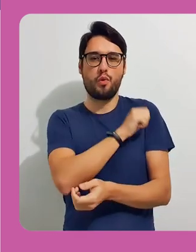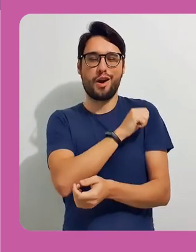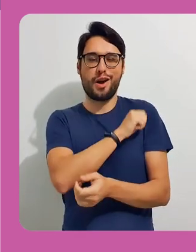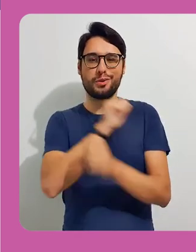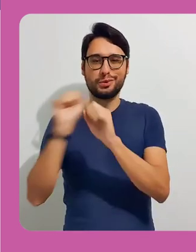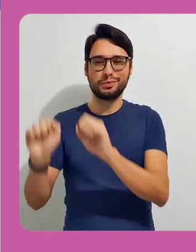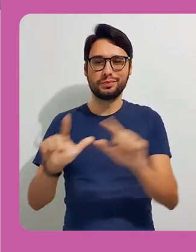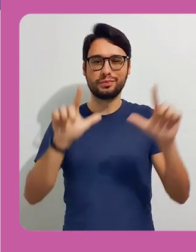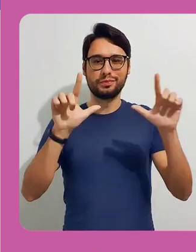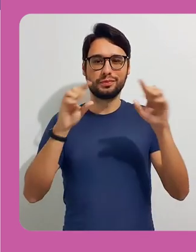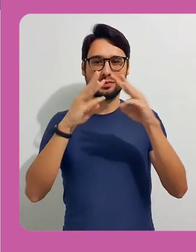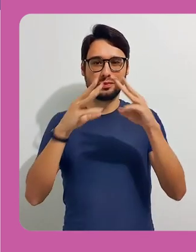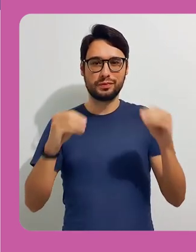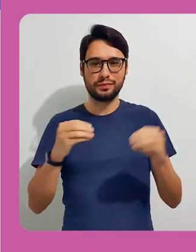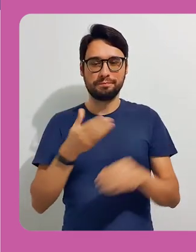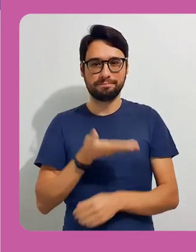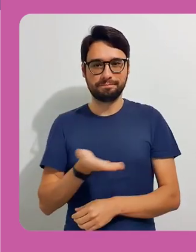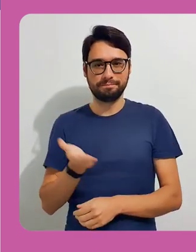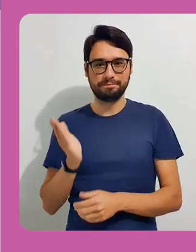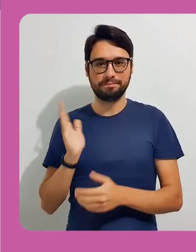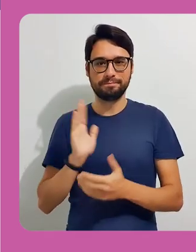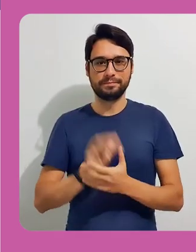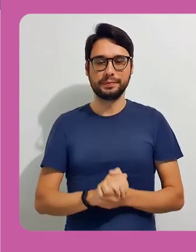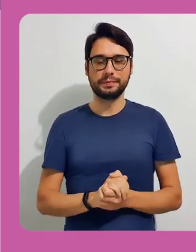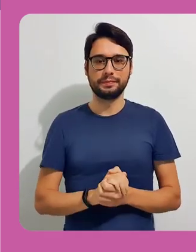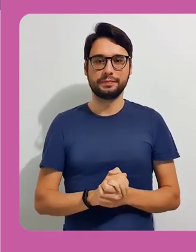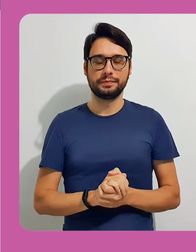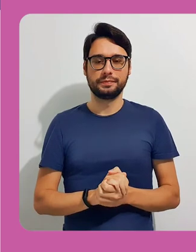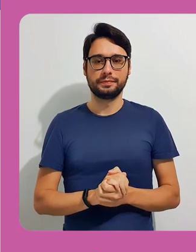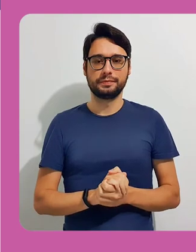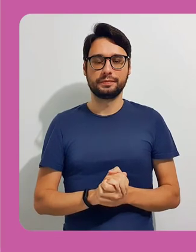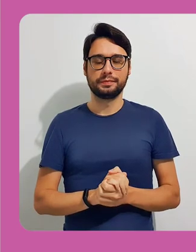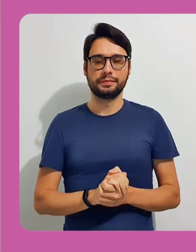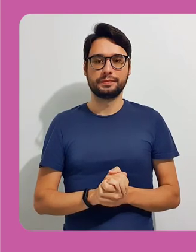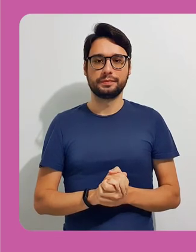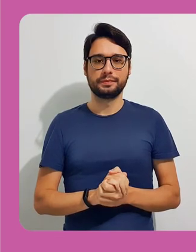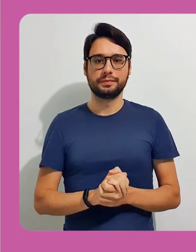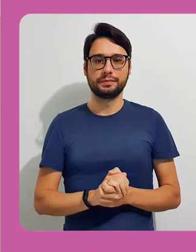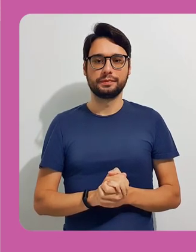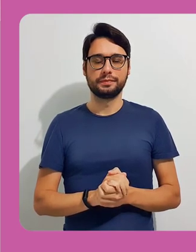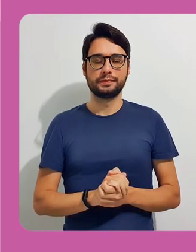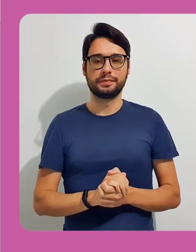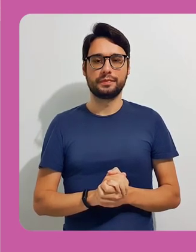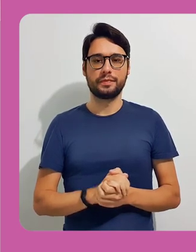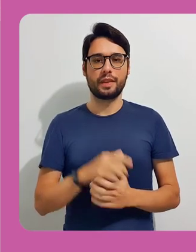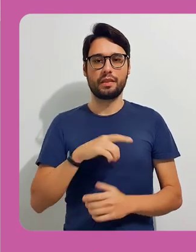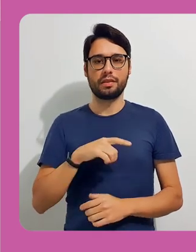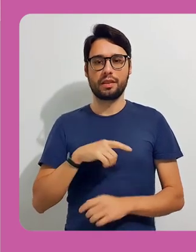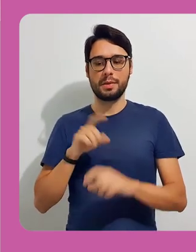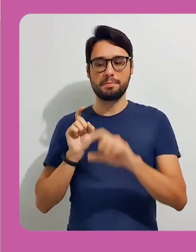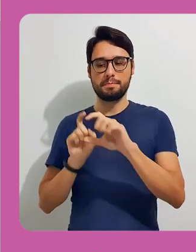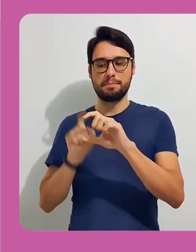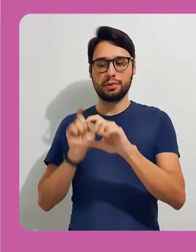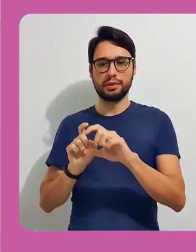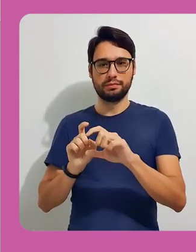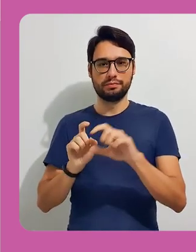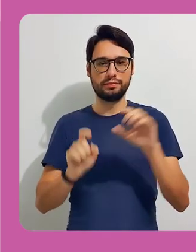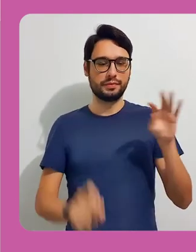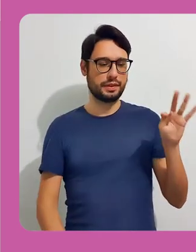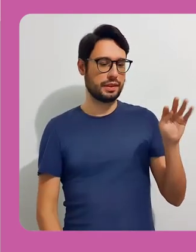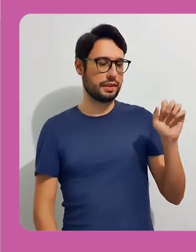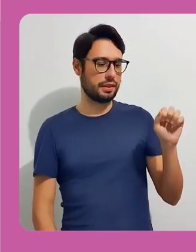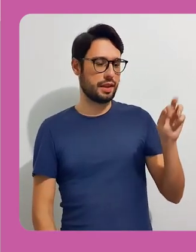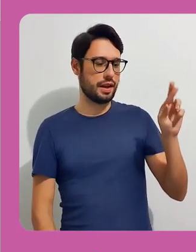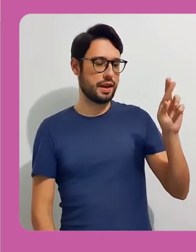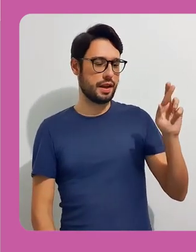específico eu vou me colocar aqui como estudante o dar meu papel para estudante para vocês verem como que aparece